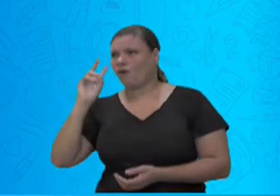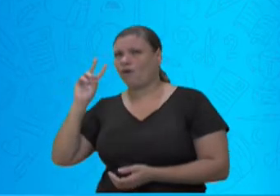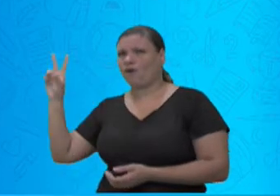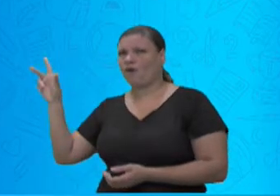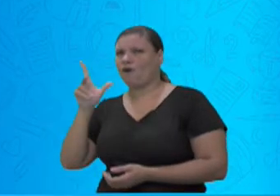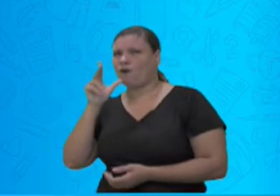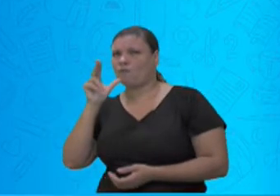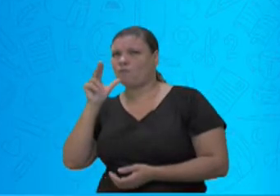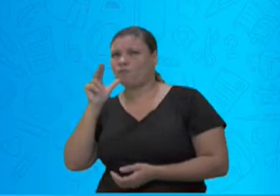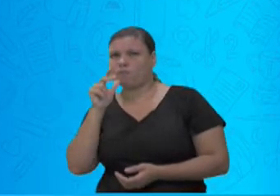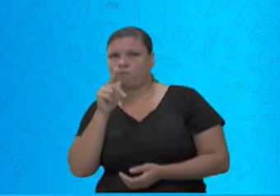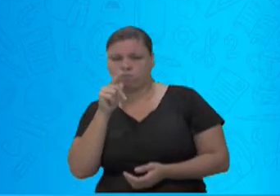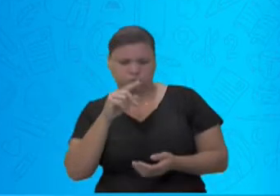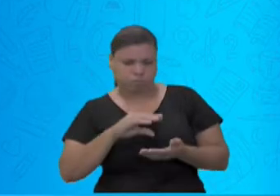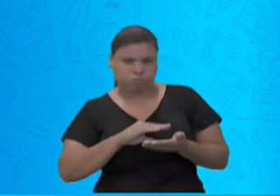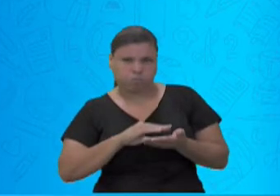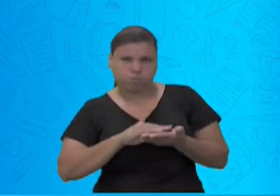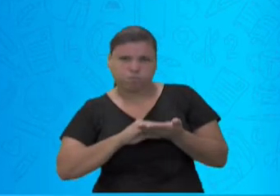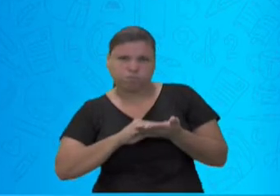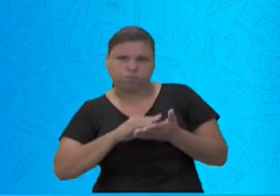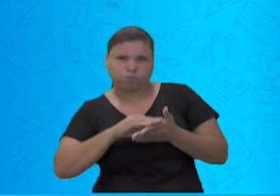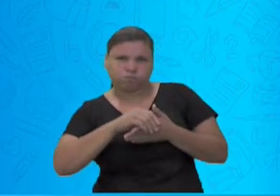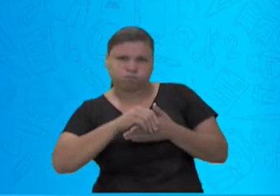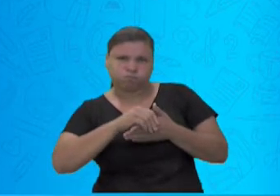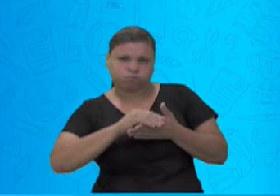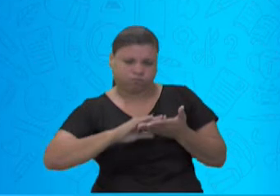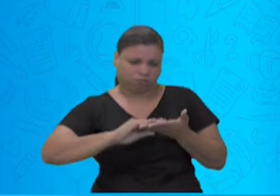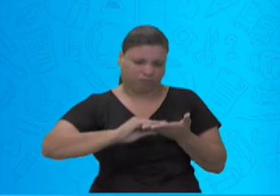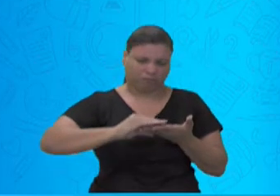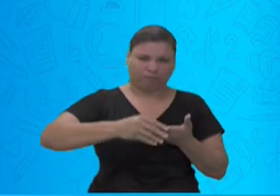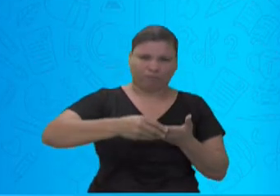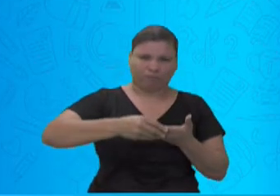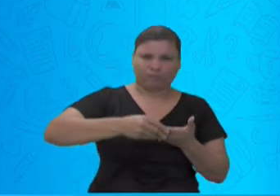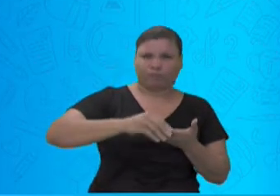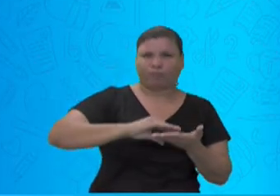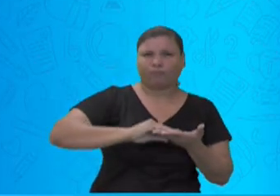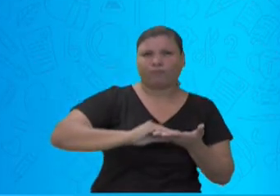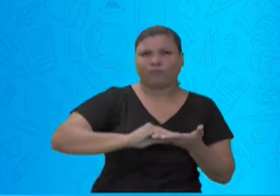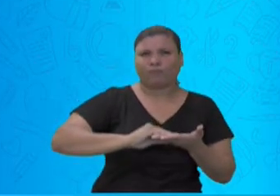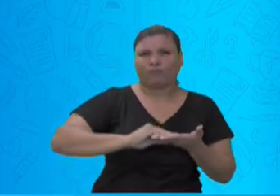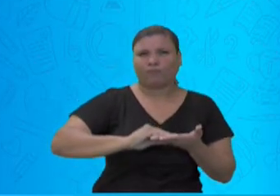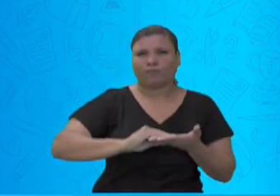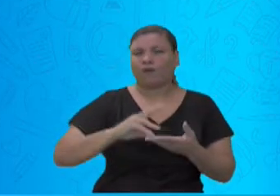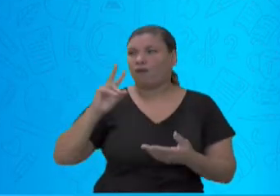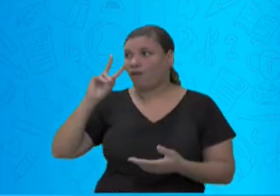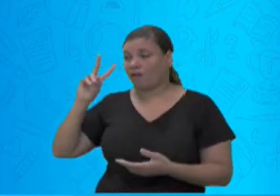encharcar, que vem de charco, que é com CH.